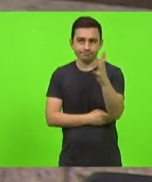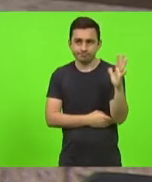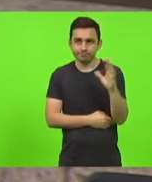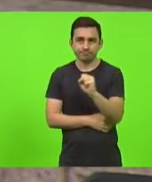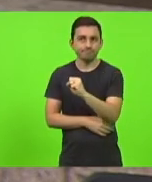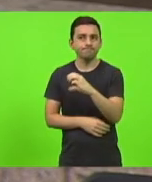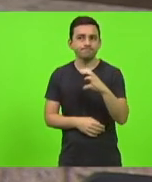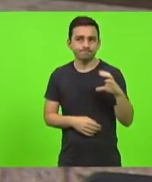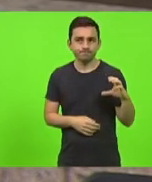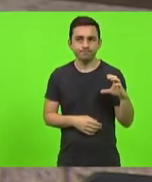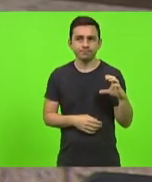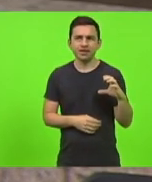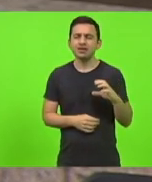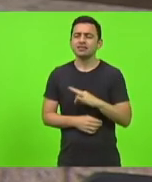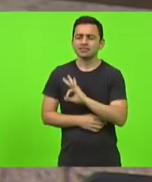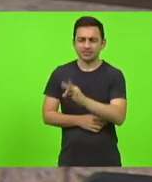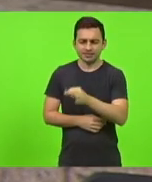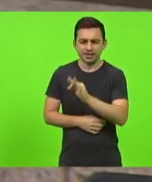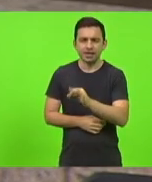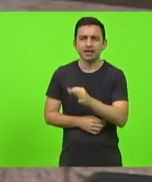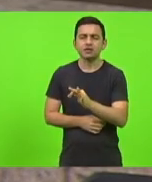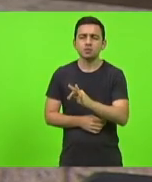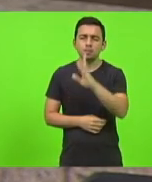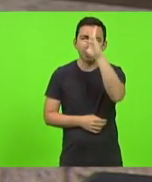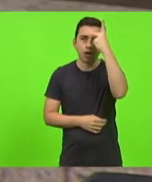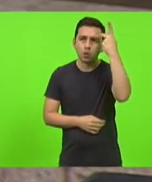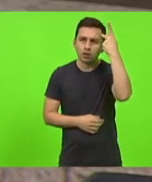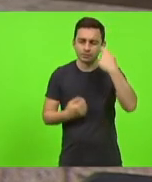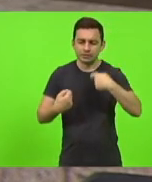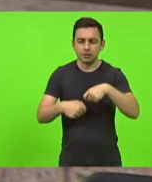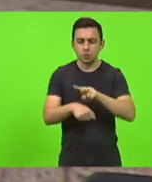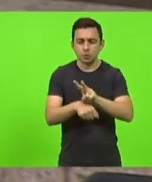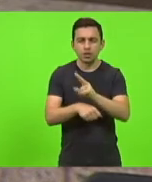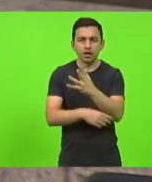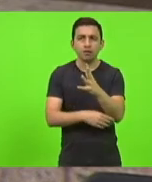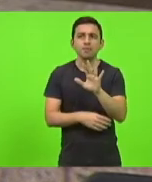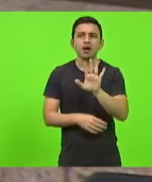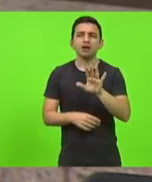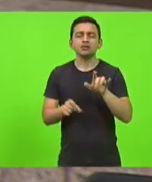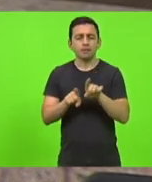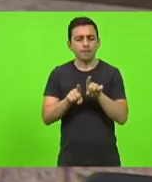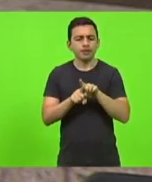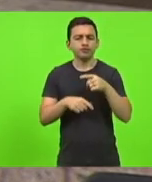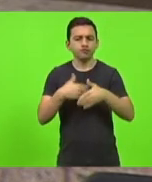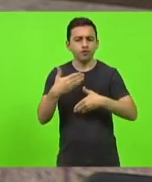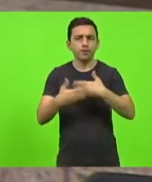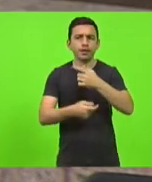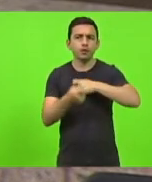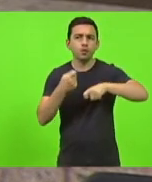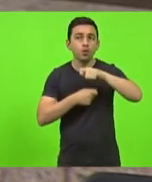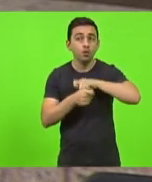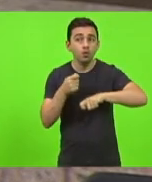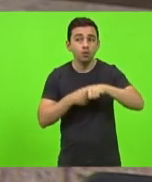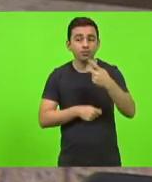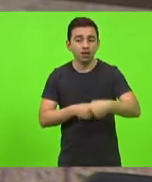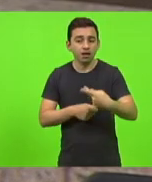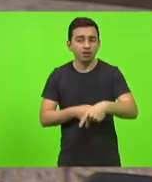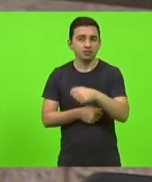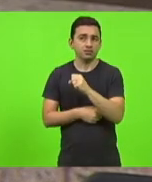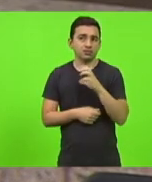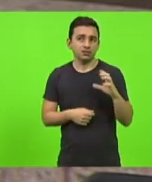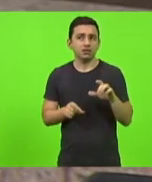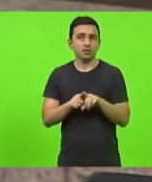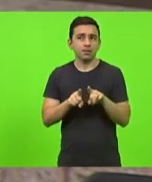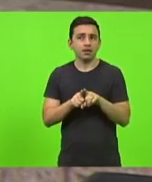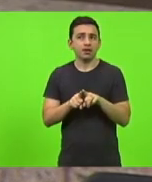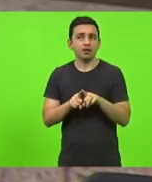deputada Paulinha, sim, nós temos que proteger o meio ambiente, mas também temos que pensar no desenvolvimento econômico de Santa Catarina, e isso passa por um